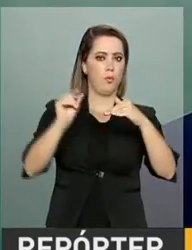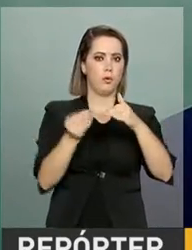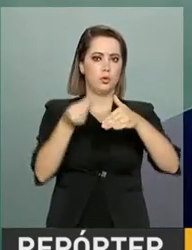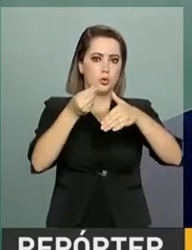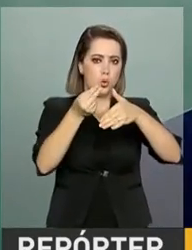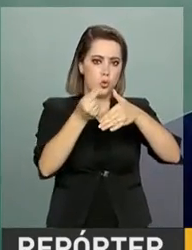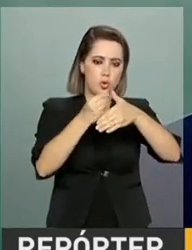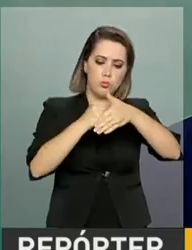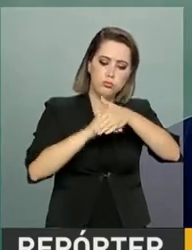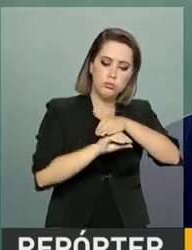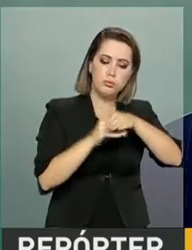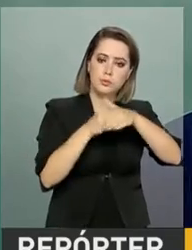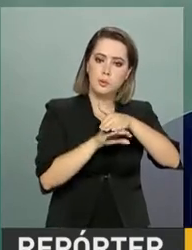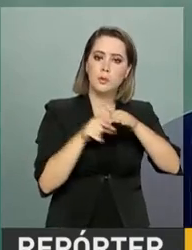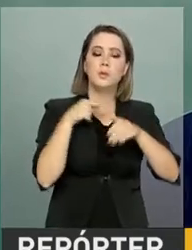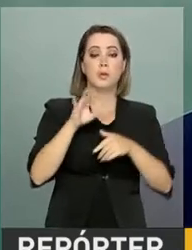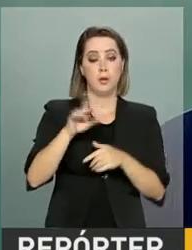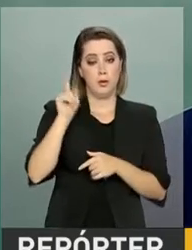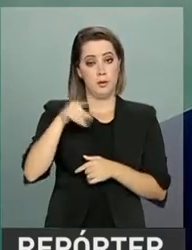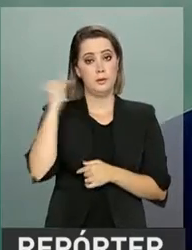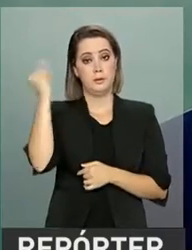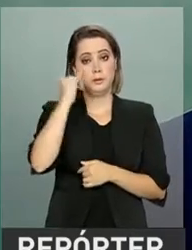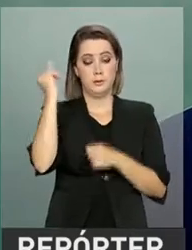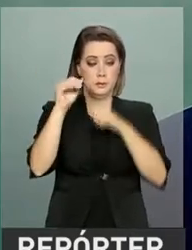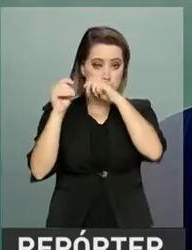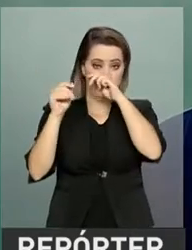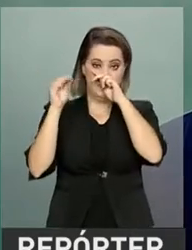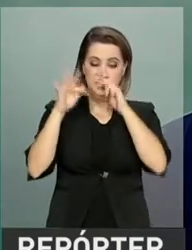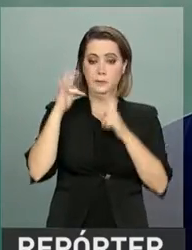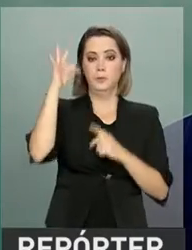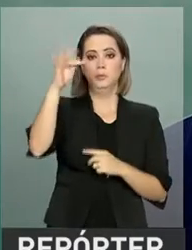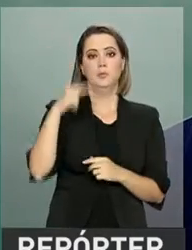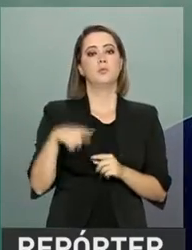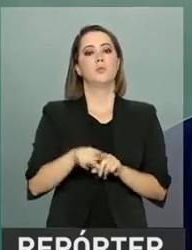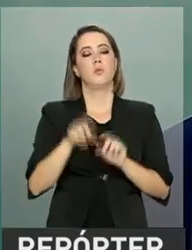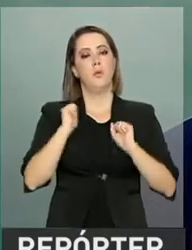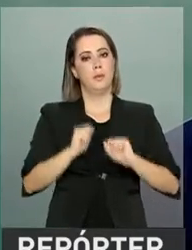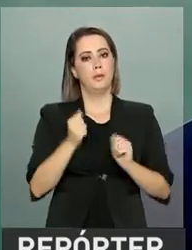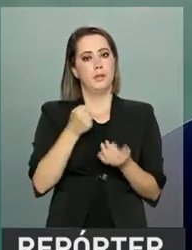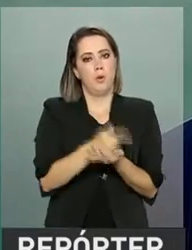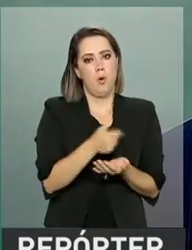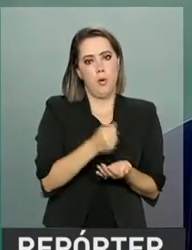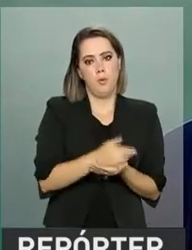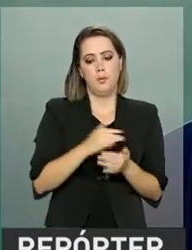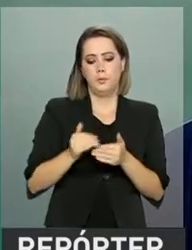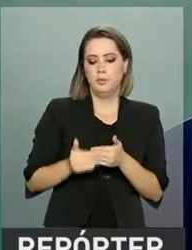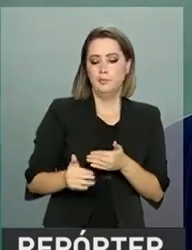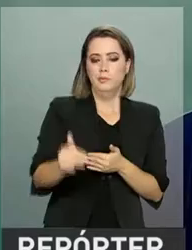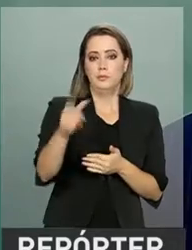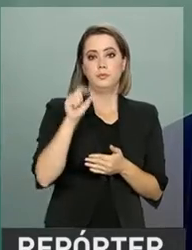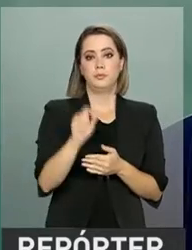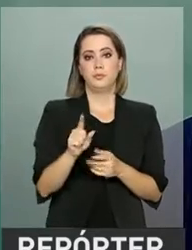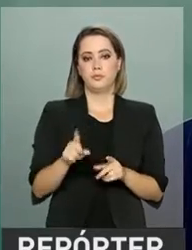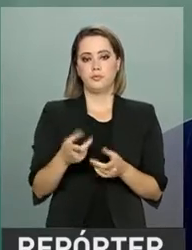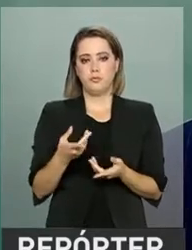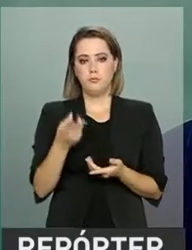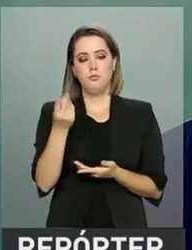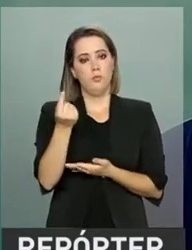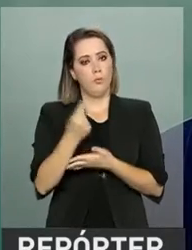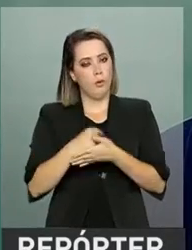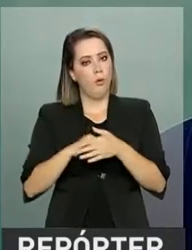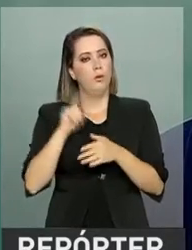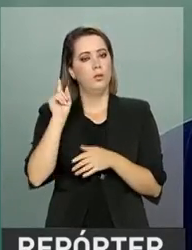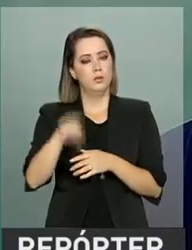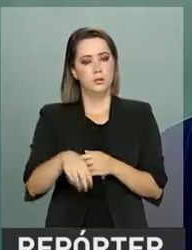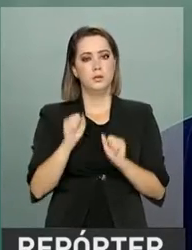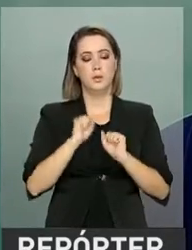a tranquilidade na manutenção do padrão de consumo da família no longo do tempo a poupança é uma alternativa